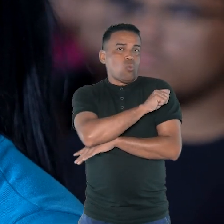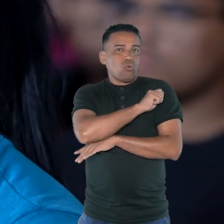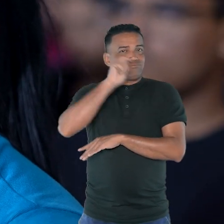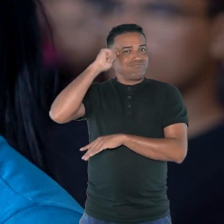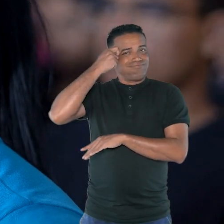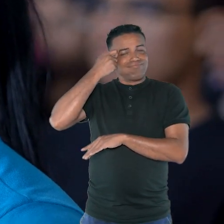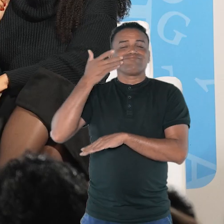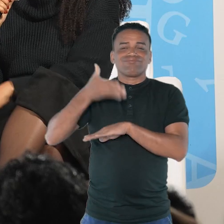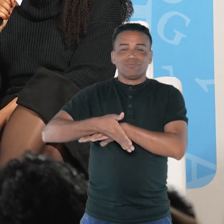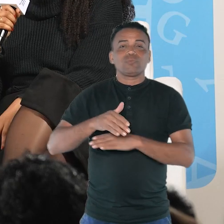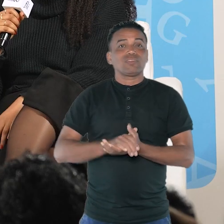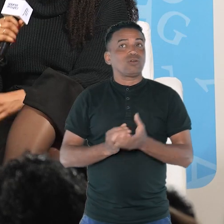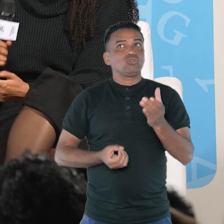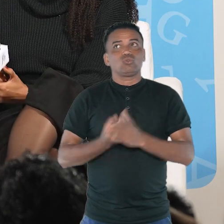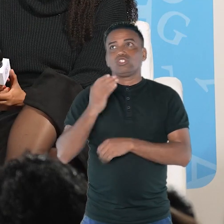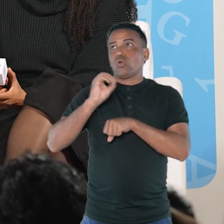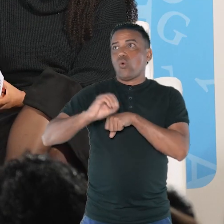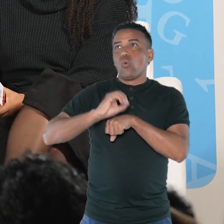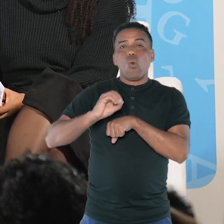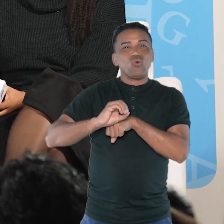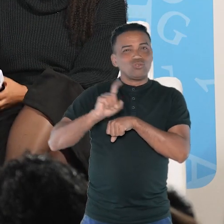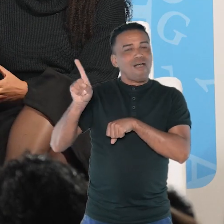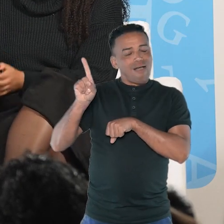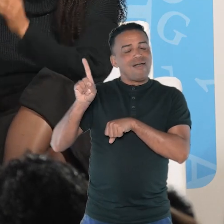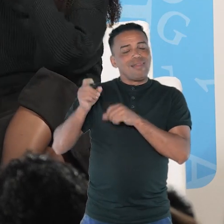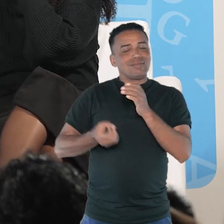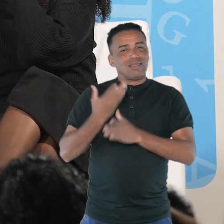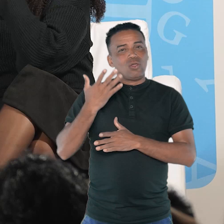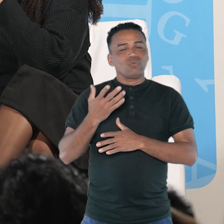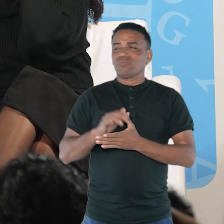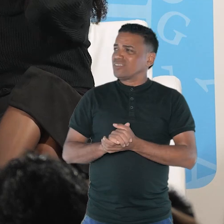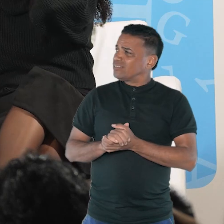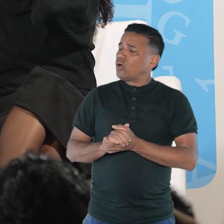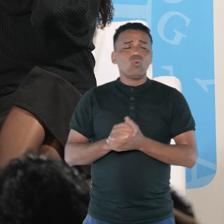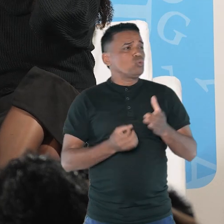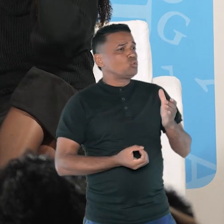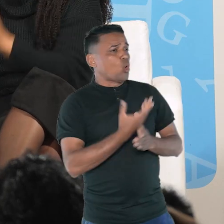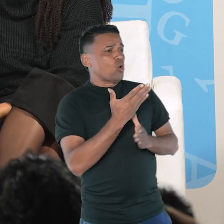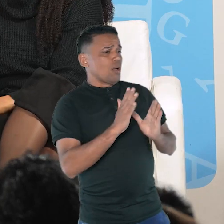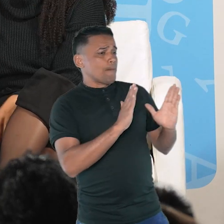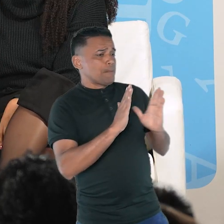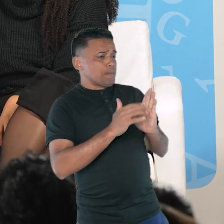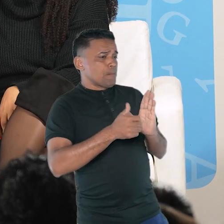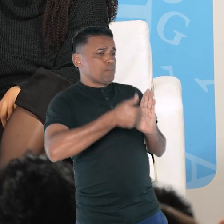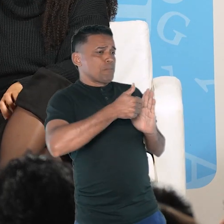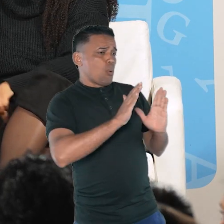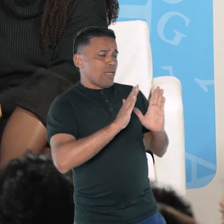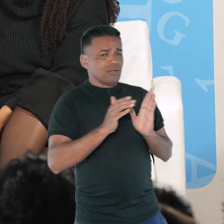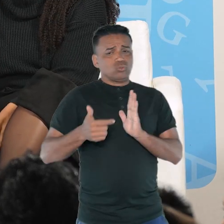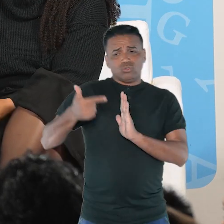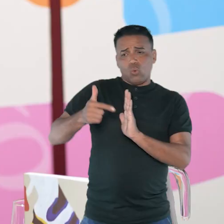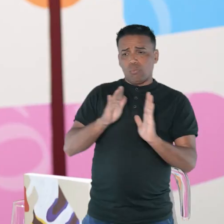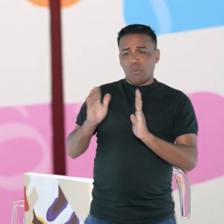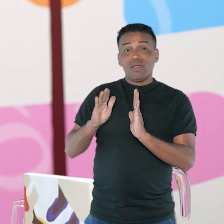que nasceu dessa oficina. E que mexe muito, né, nessa questão de dois tempos, né, de dois momentos importantes. Primeiro,